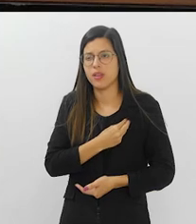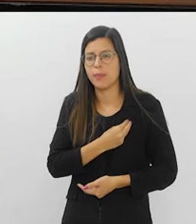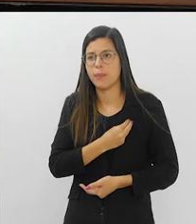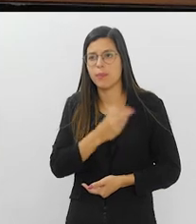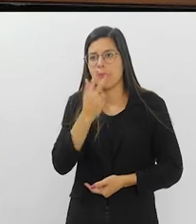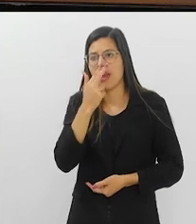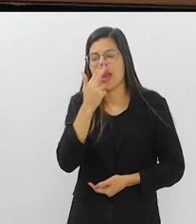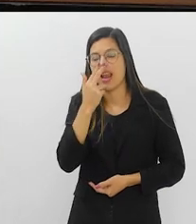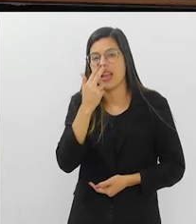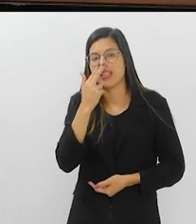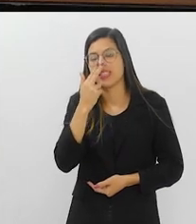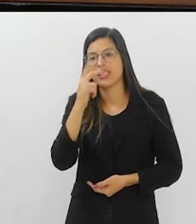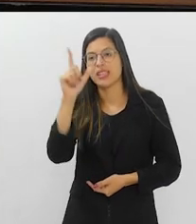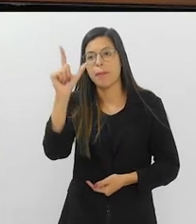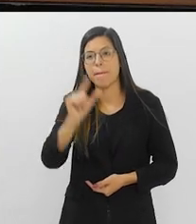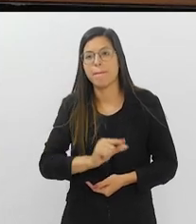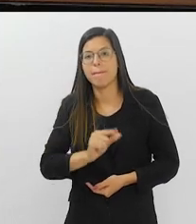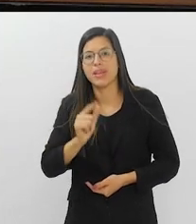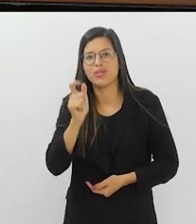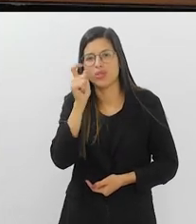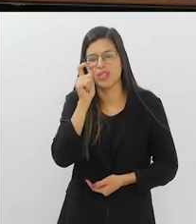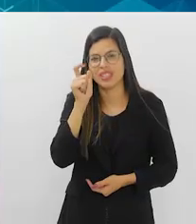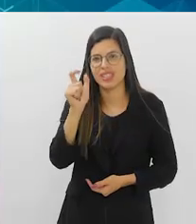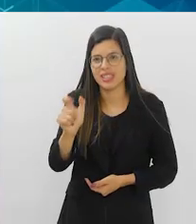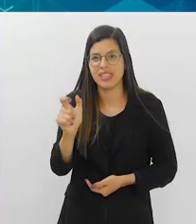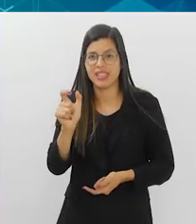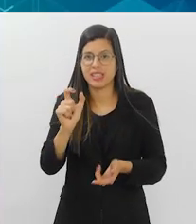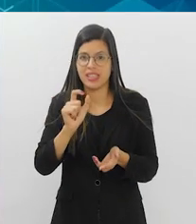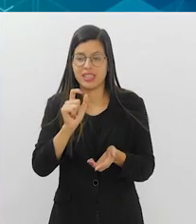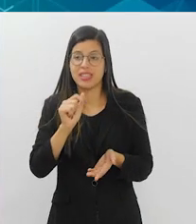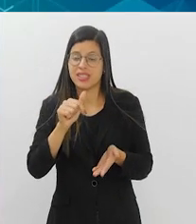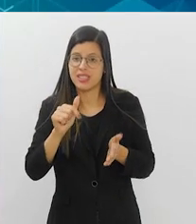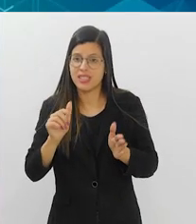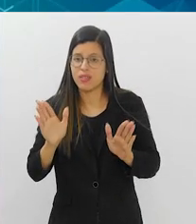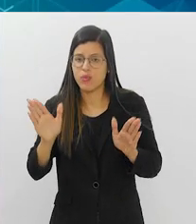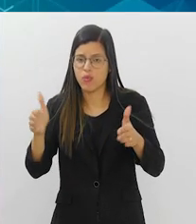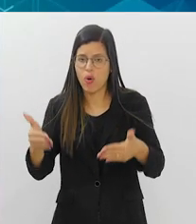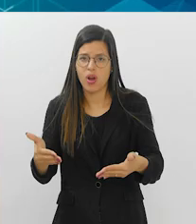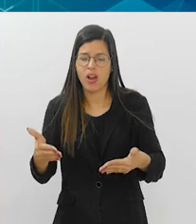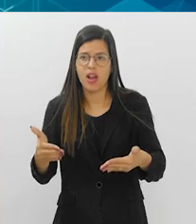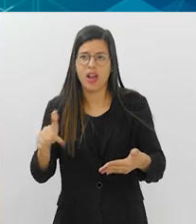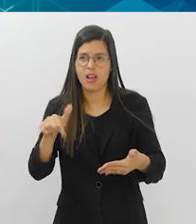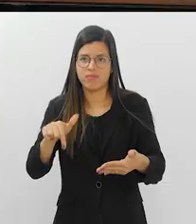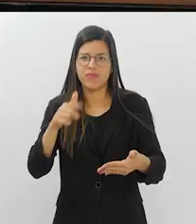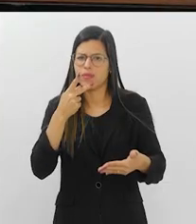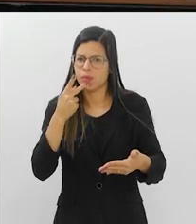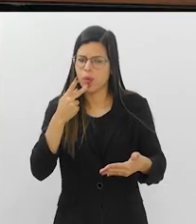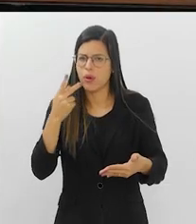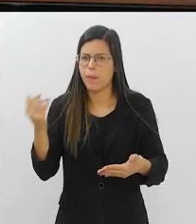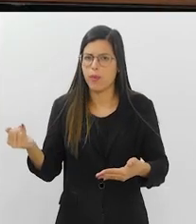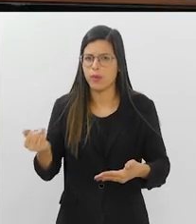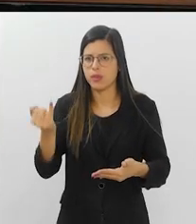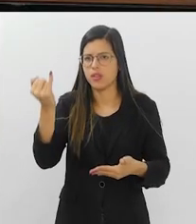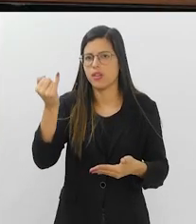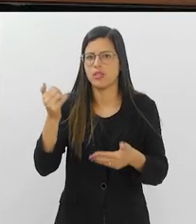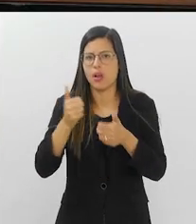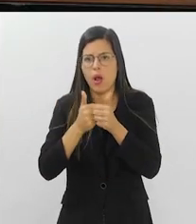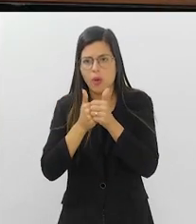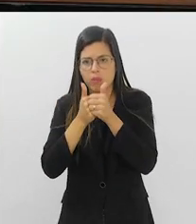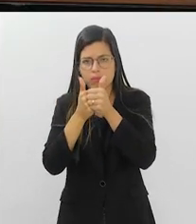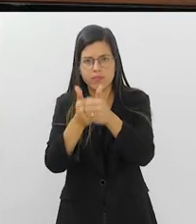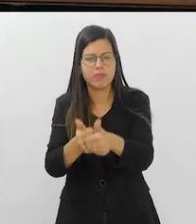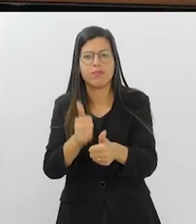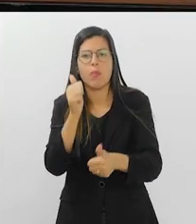está com menos interesse ou menos condições de investir nesses outros campos, como falou a Beatriz, que são fundamentais,